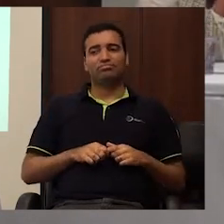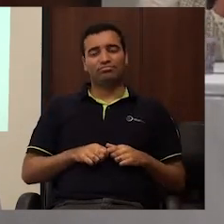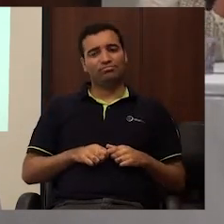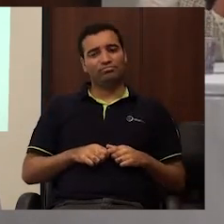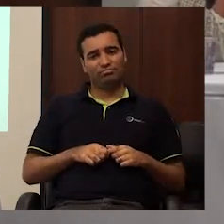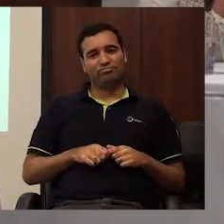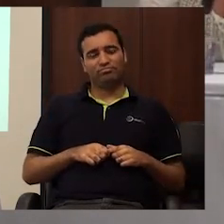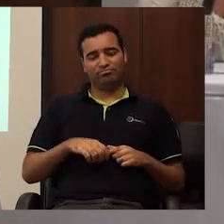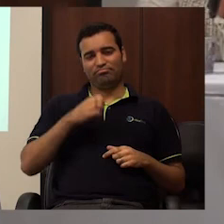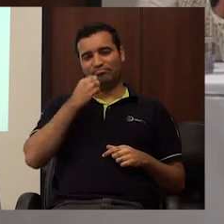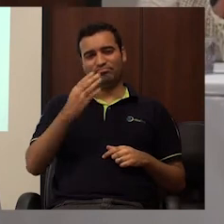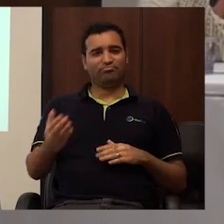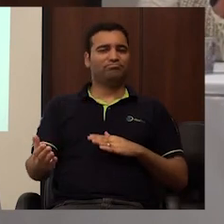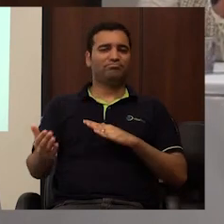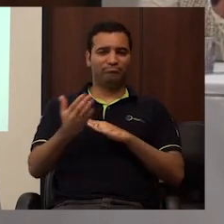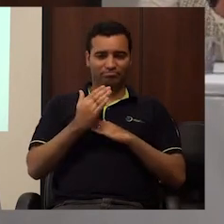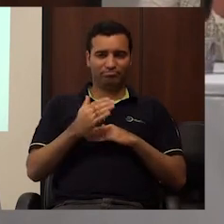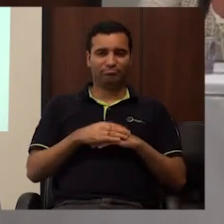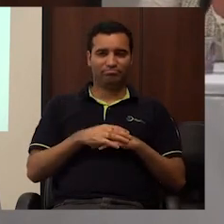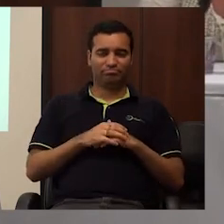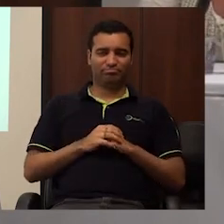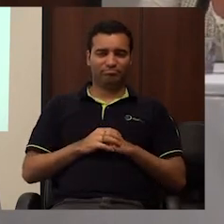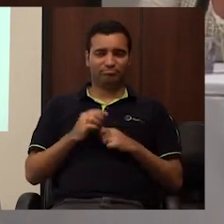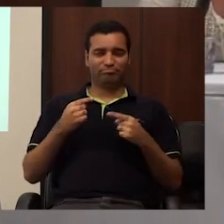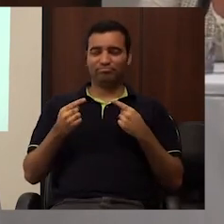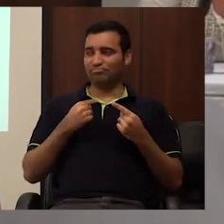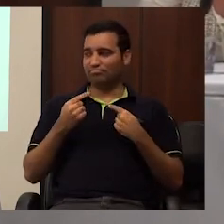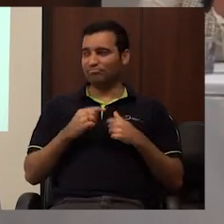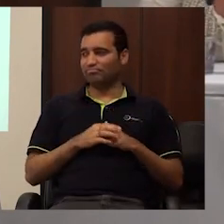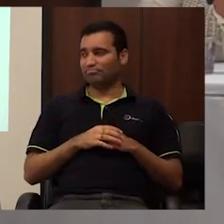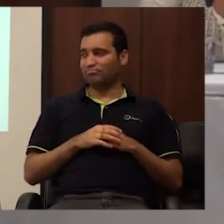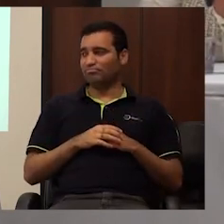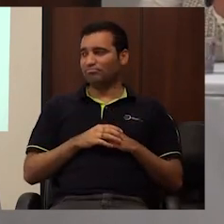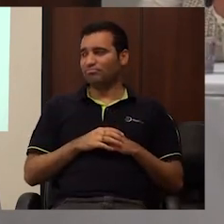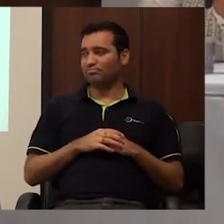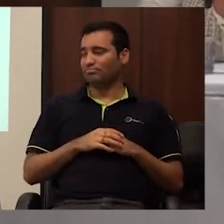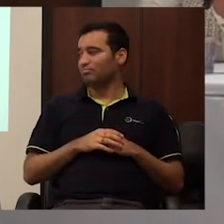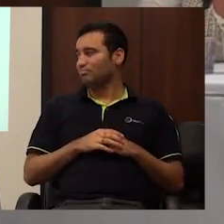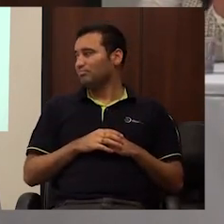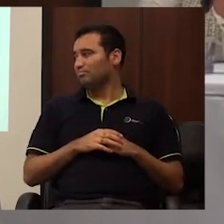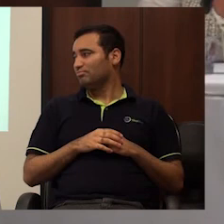é o mote, né, que nos cabe aqui discutir. Eu tinha